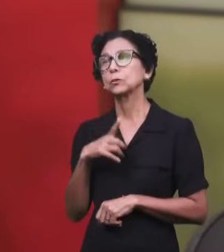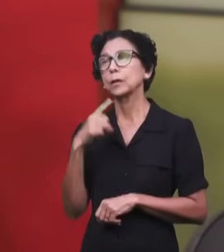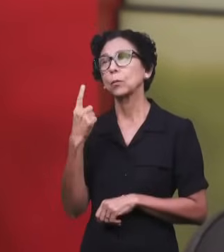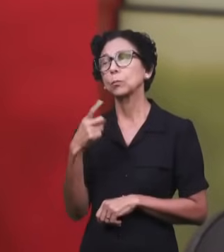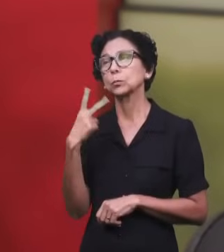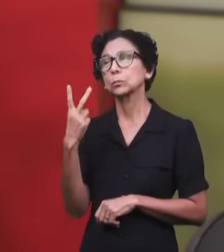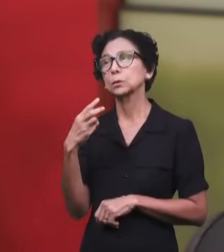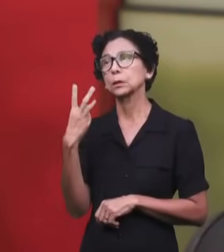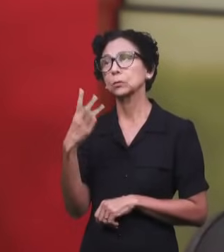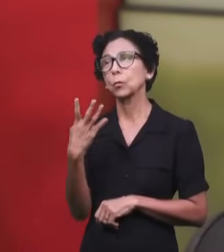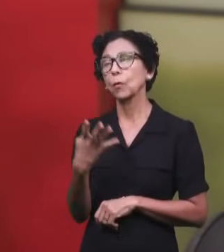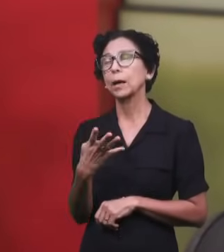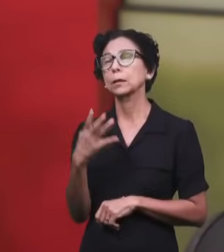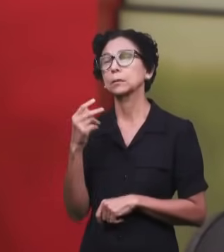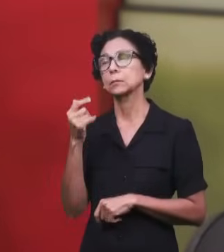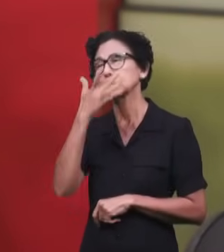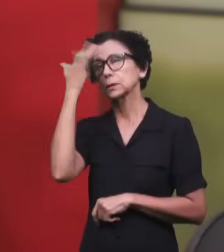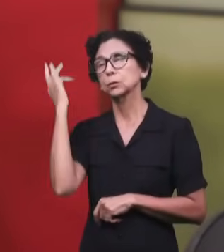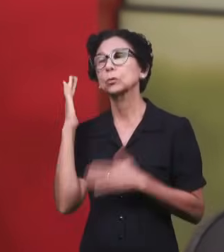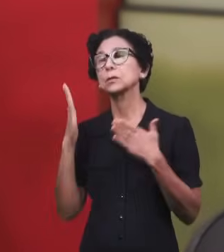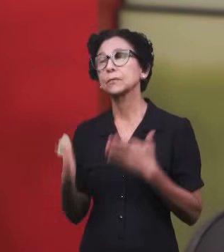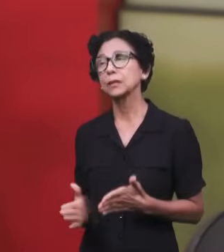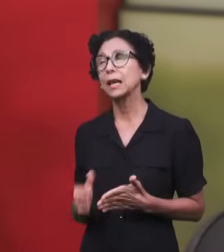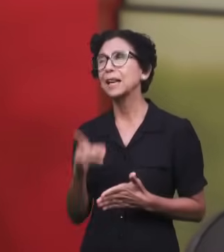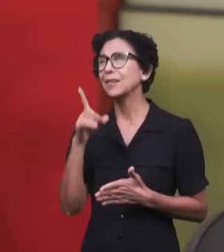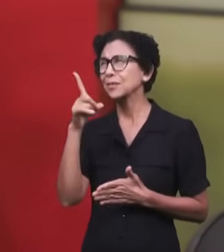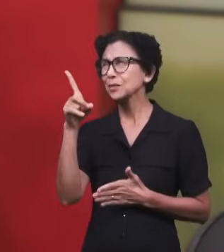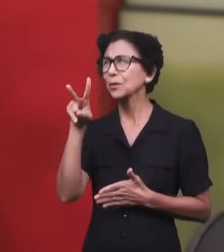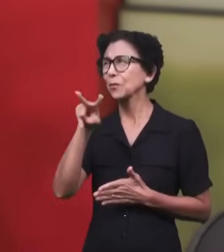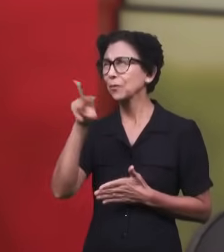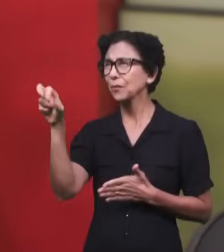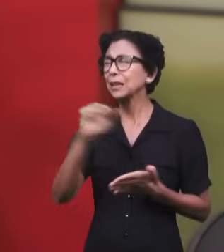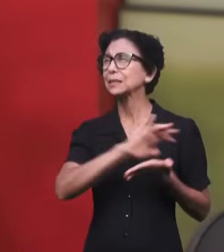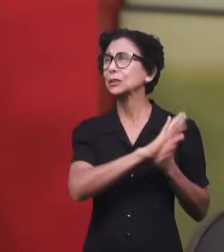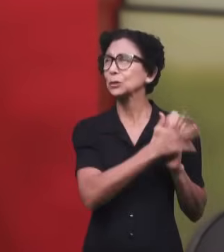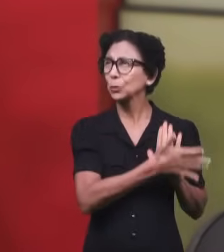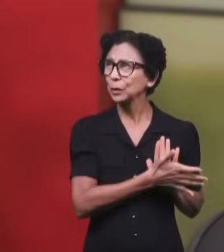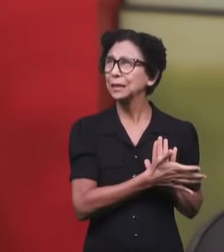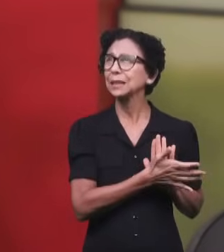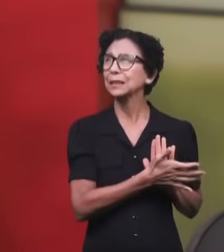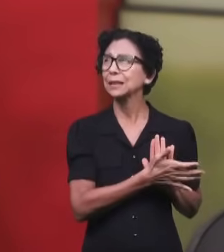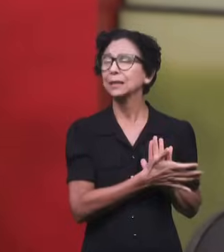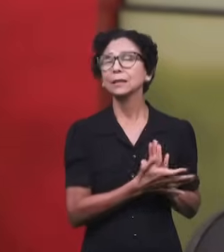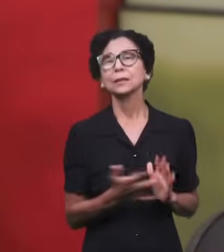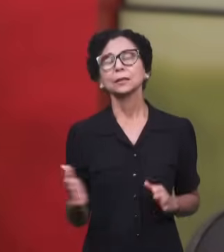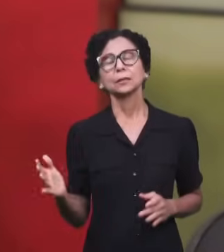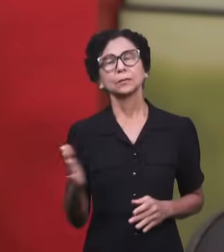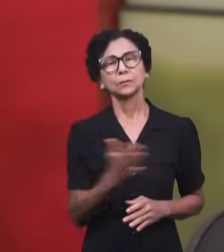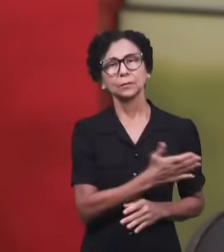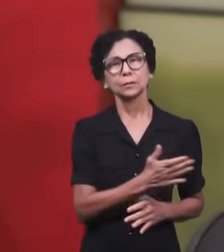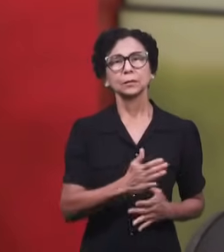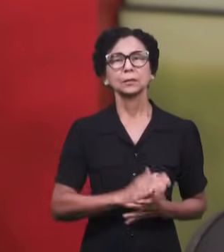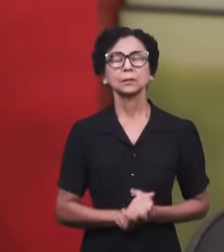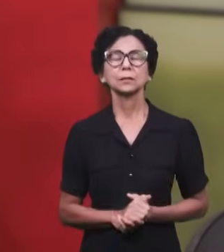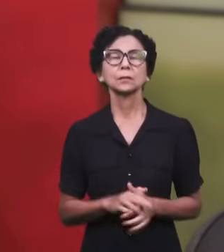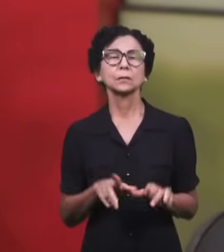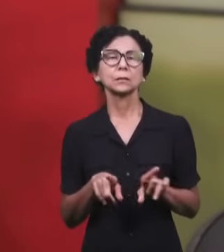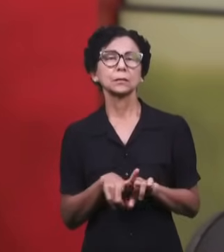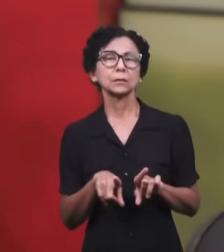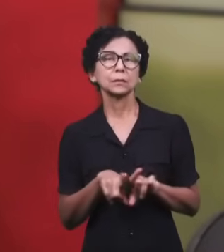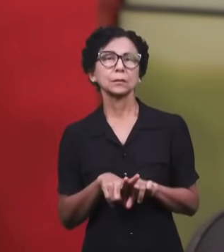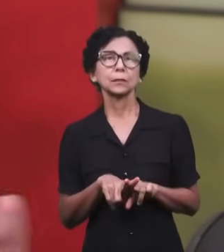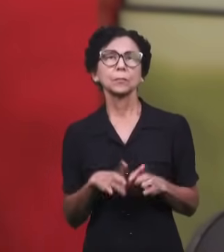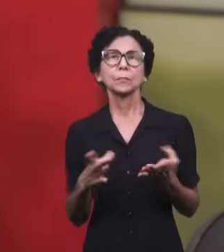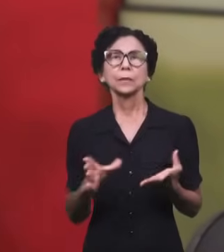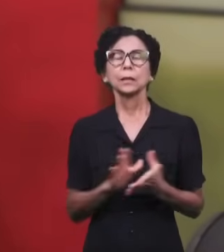casa, daquele que é da madrugada, que é da consagração. Muitos livramentos vêm quando você tem um Abraão dentro de casa,